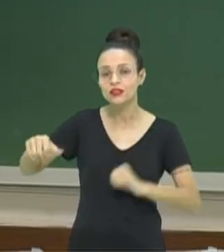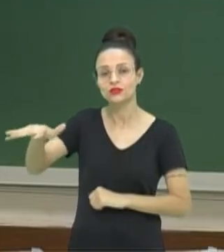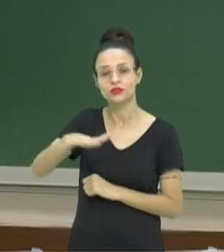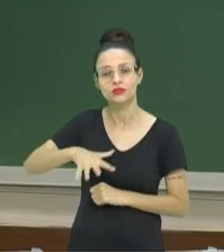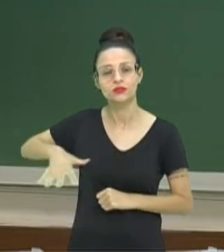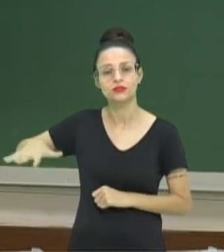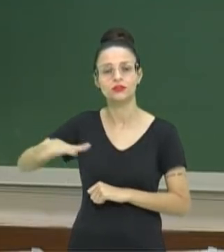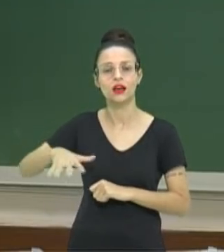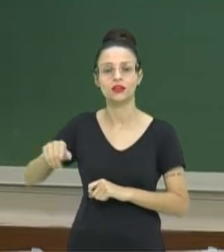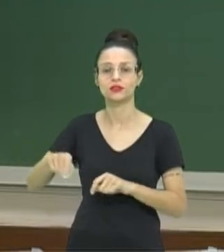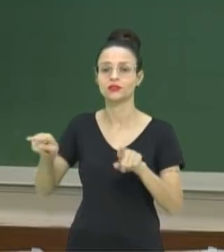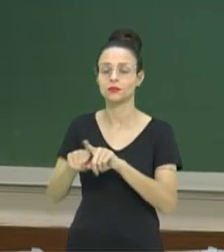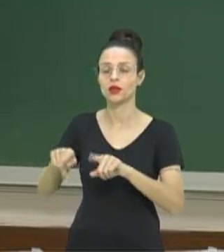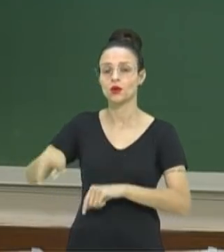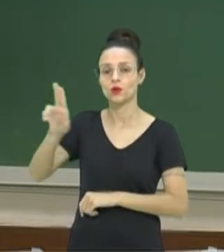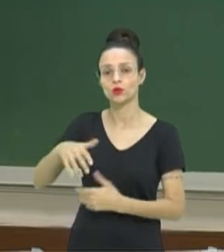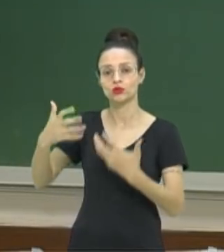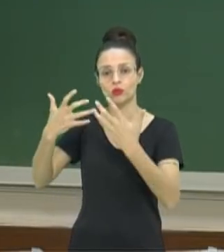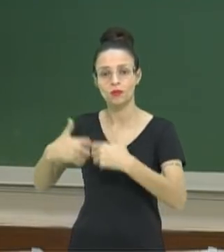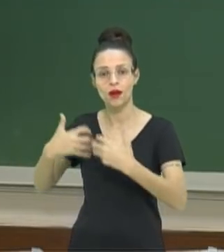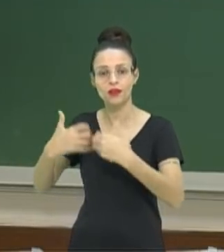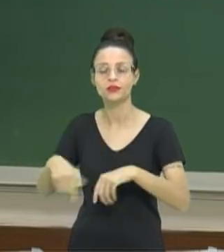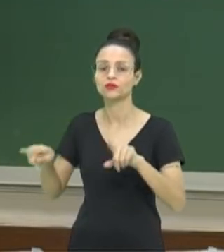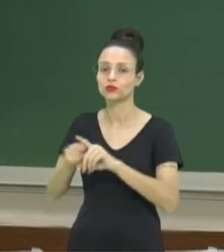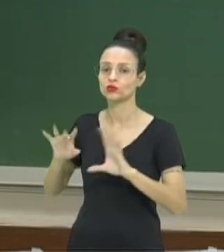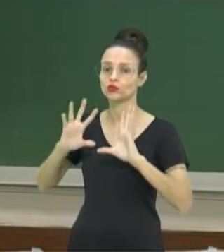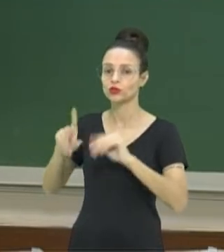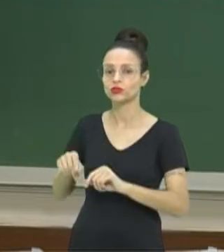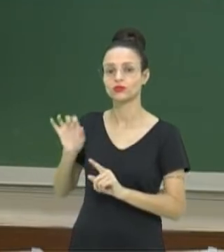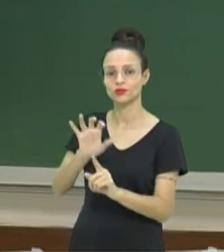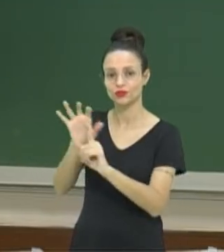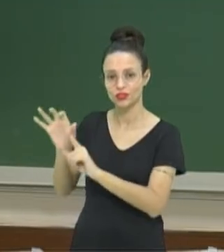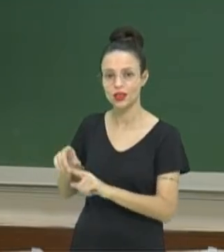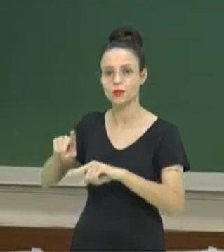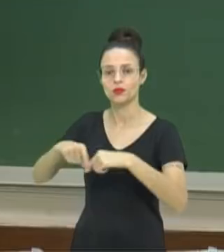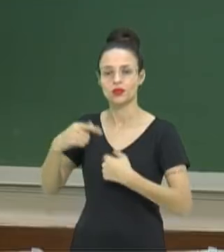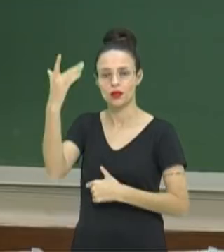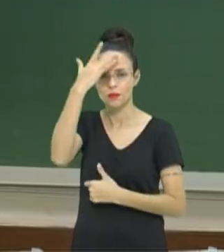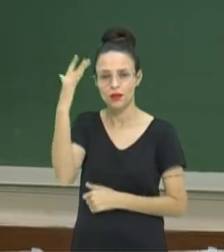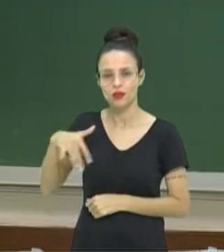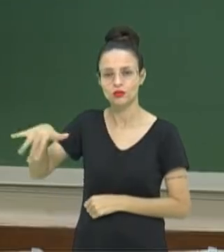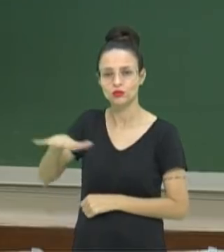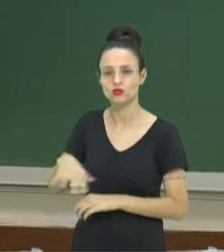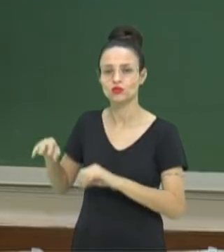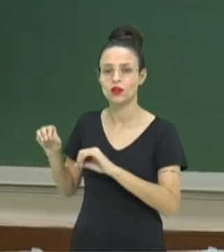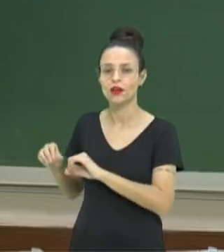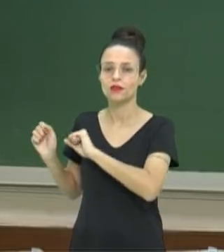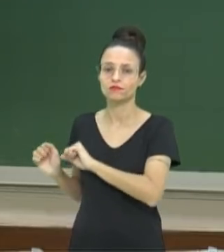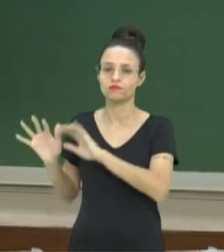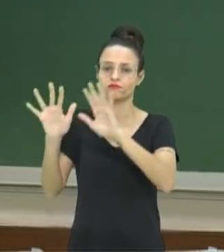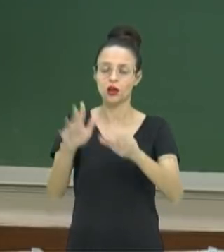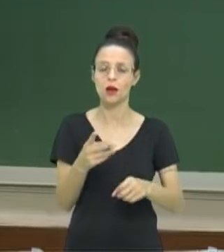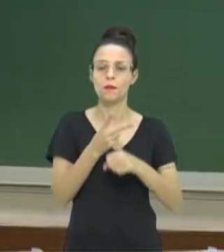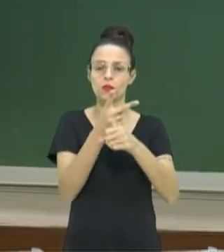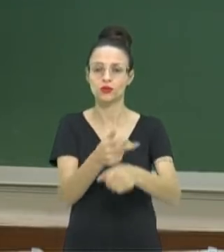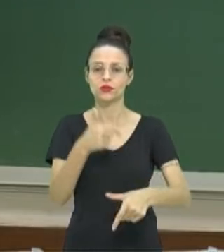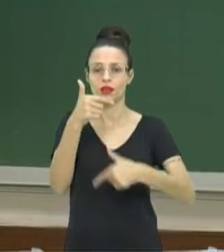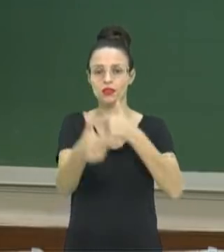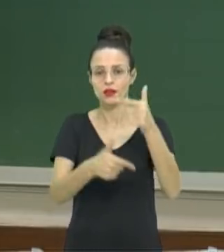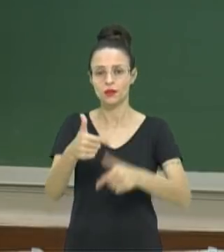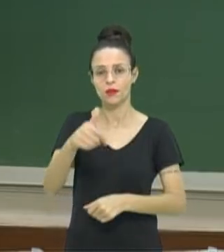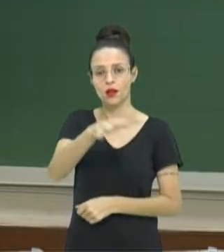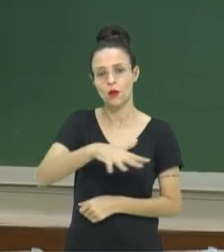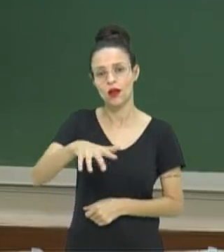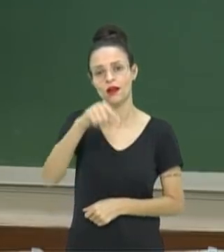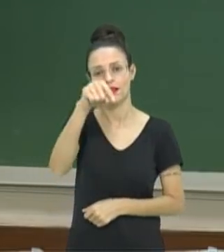o uso das máquinas, tudo isso influencia na saída da população dessas áreas para buscar trabalho e renda em outras áreas que